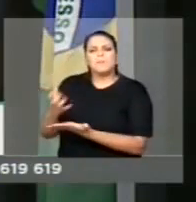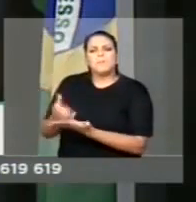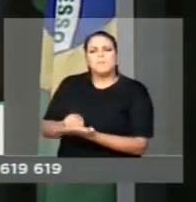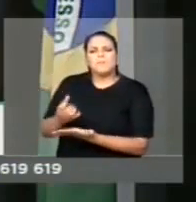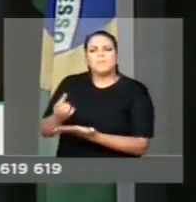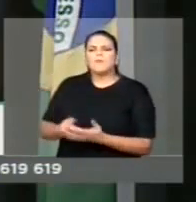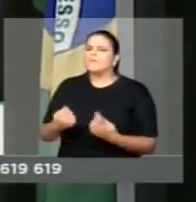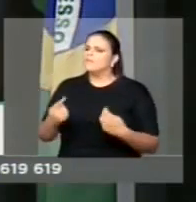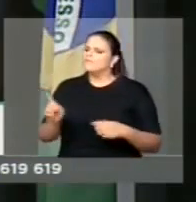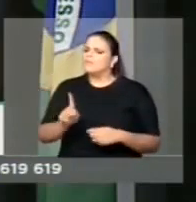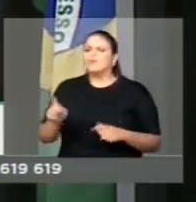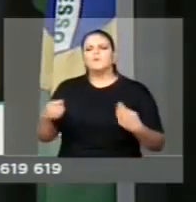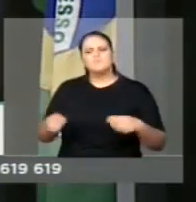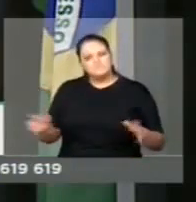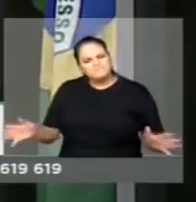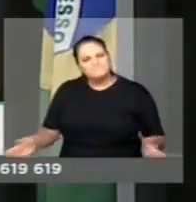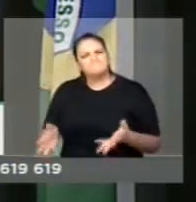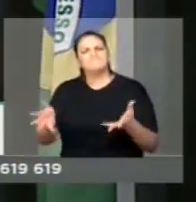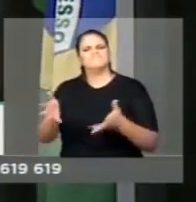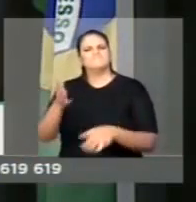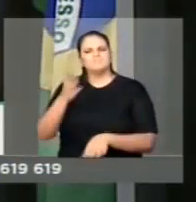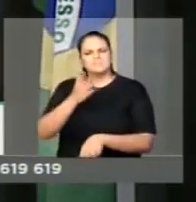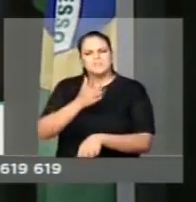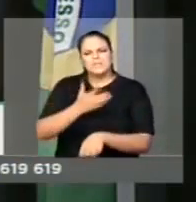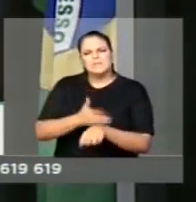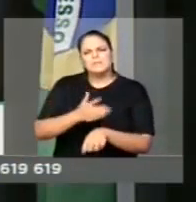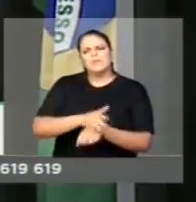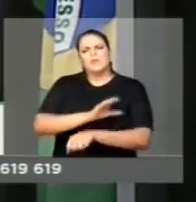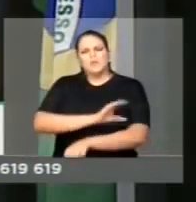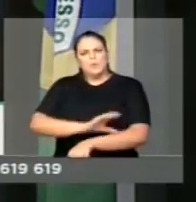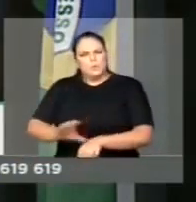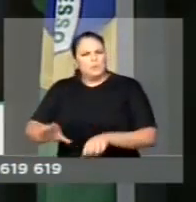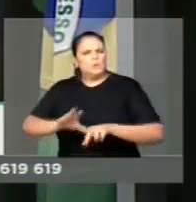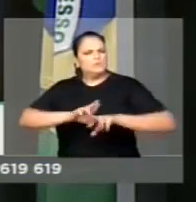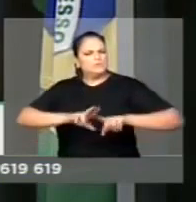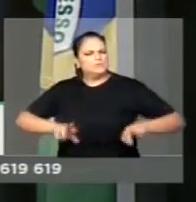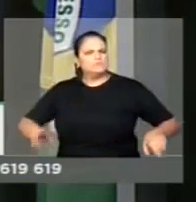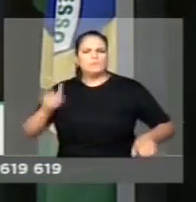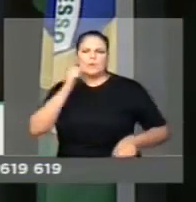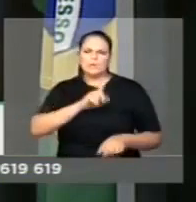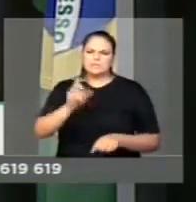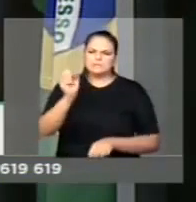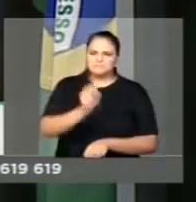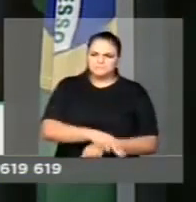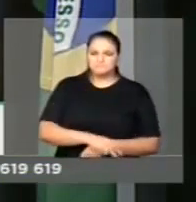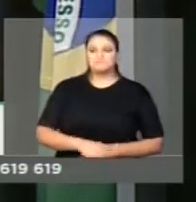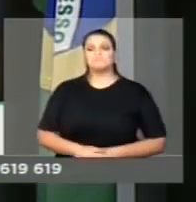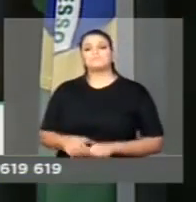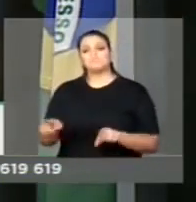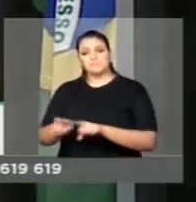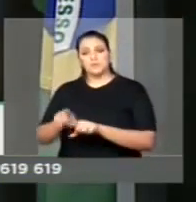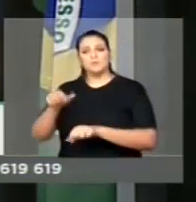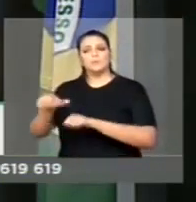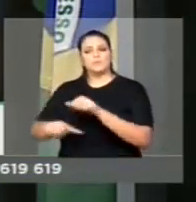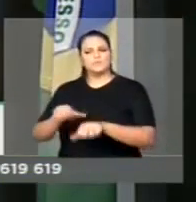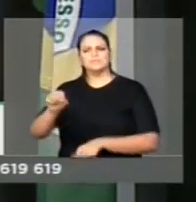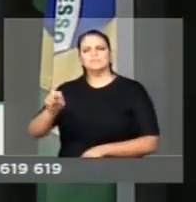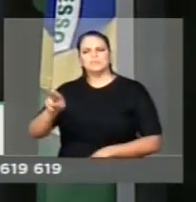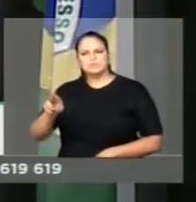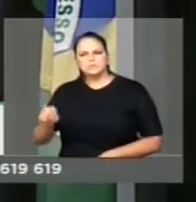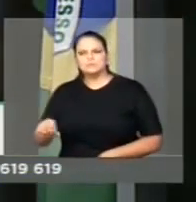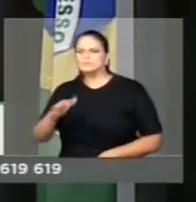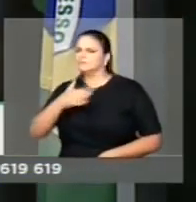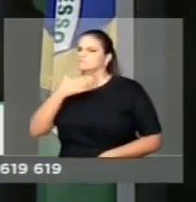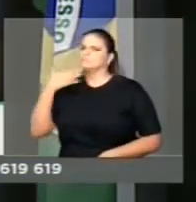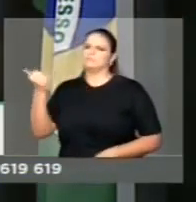melhorias do SUS, com mais profissionais e oferta mais exames e medicamento. A reforma na agricultura, criação do Fundo Nacional